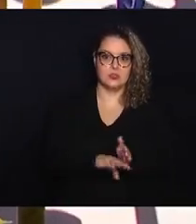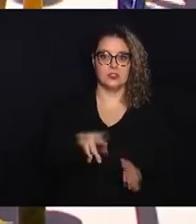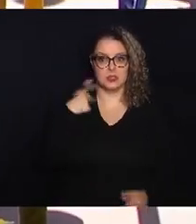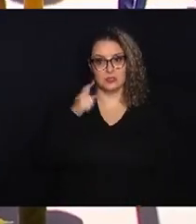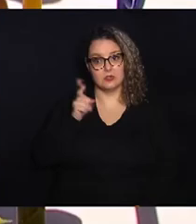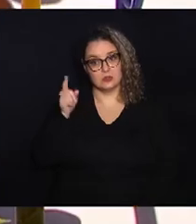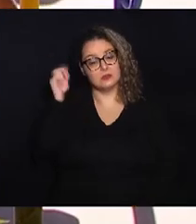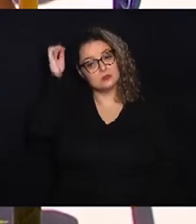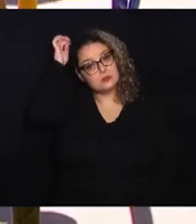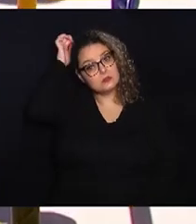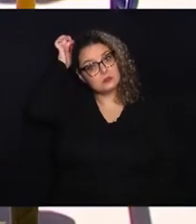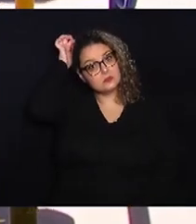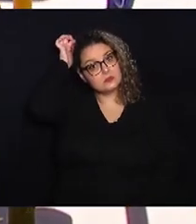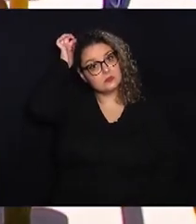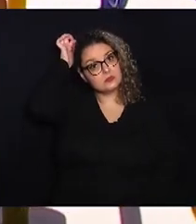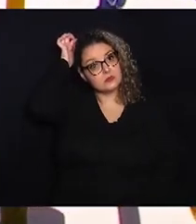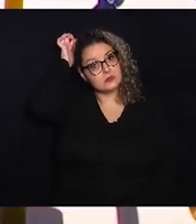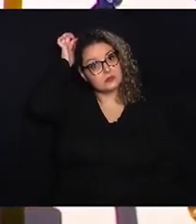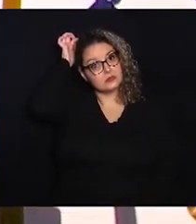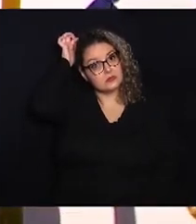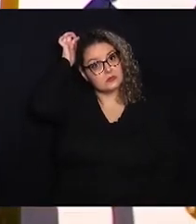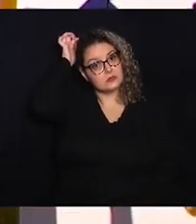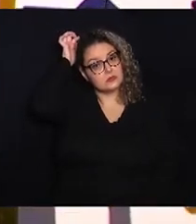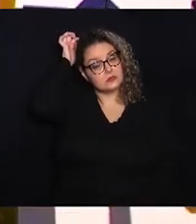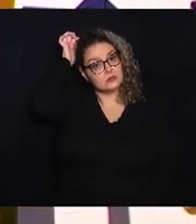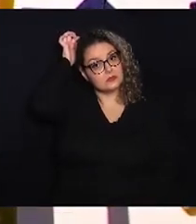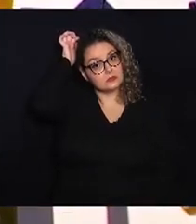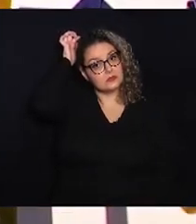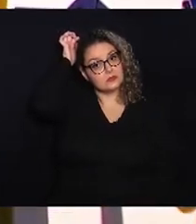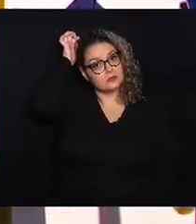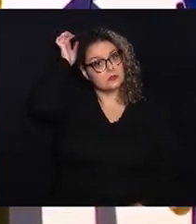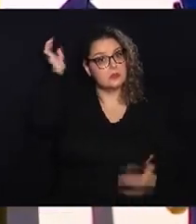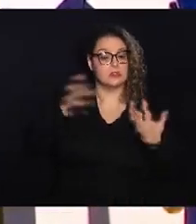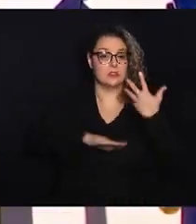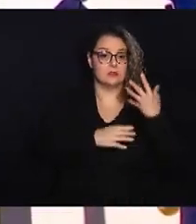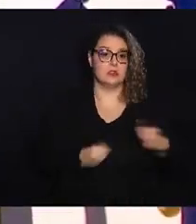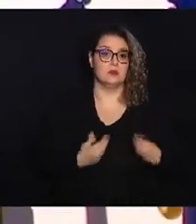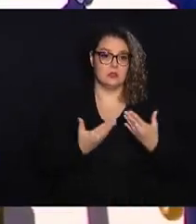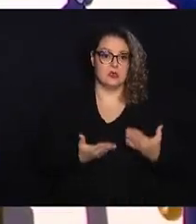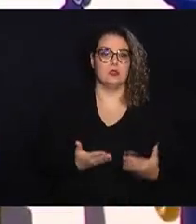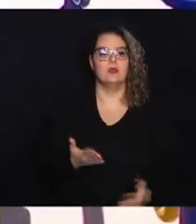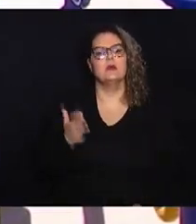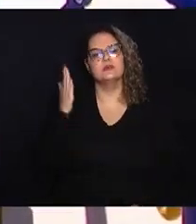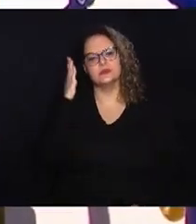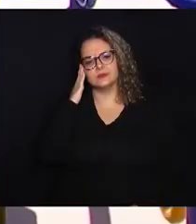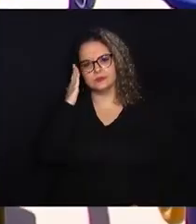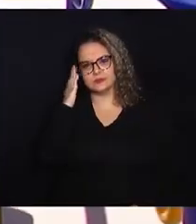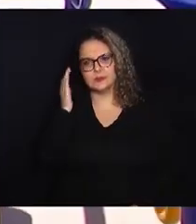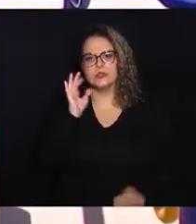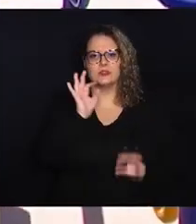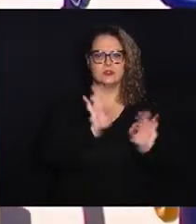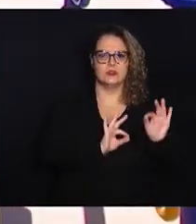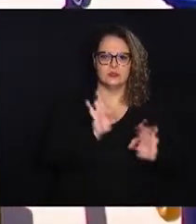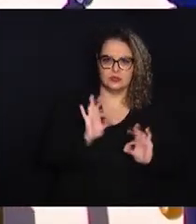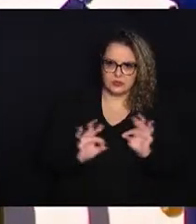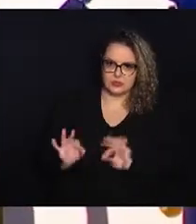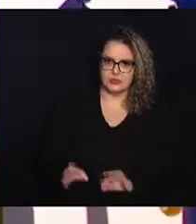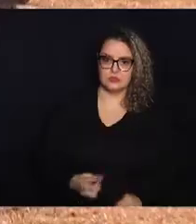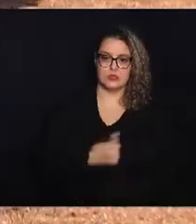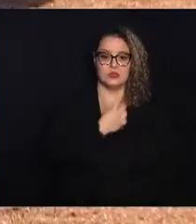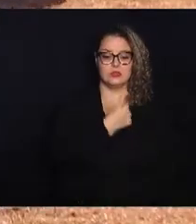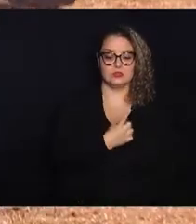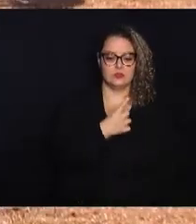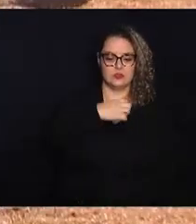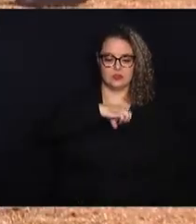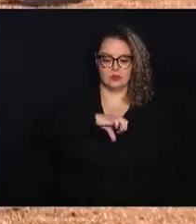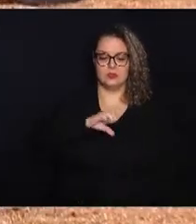ele entregaria essa praça, assim, porque era uma luta. A gente sabia que tinha esse projeto dessa praça desde 87.